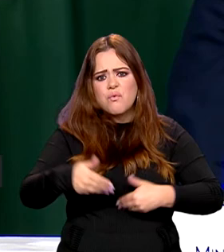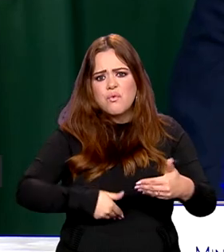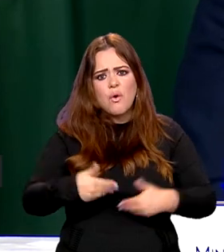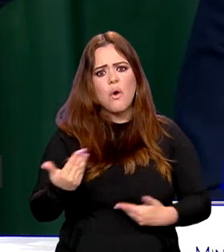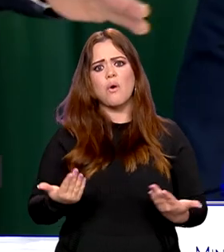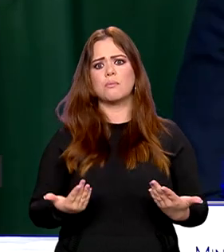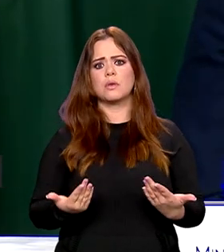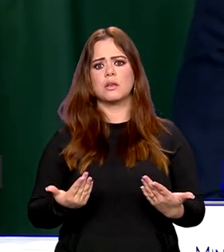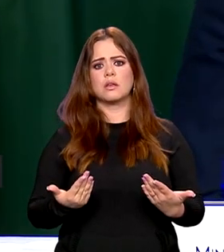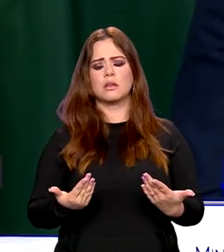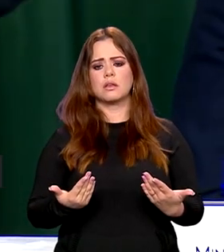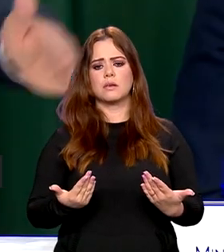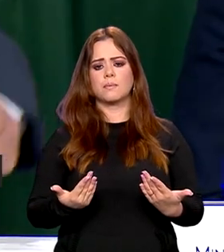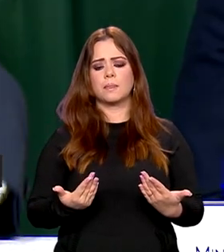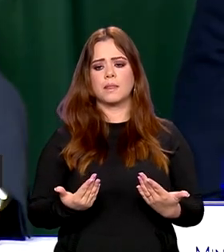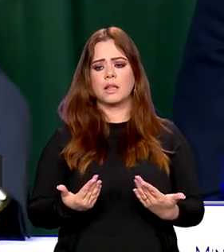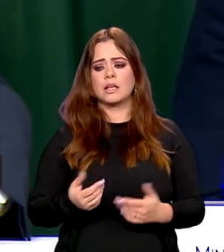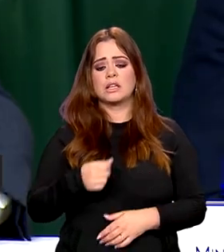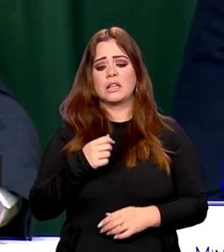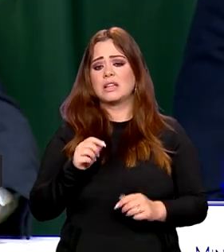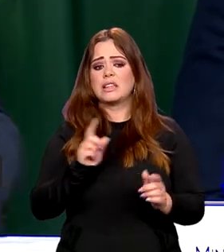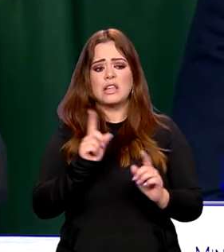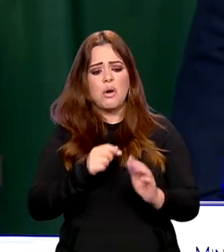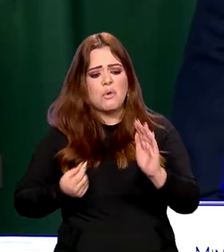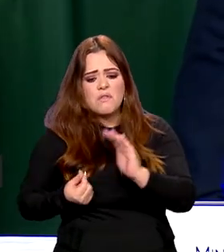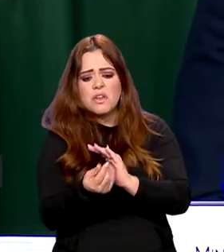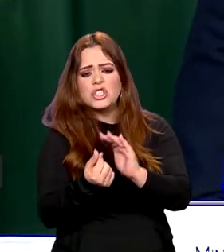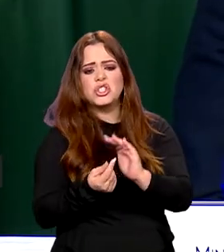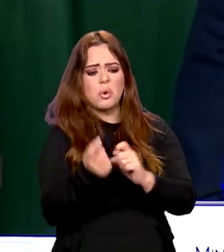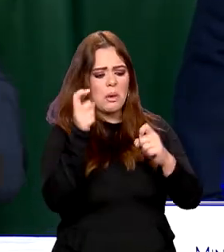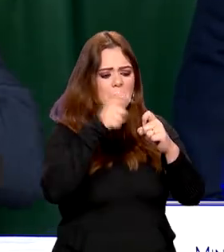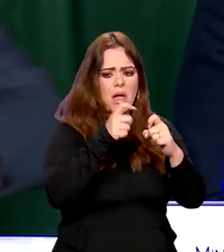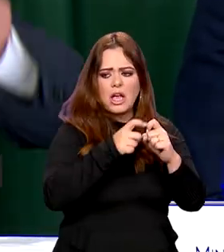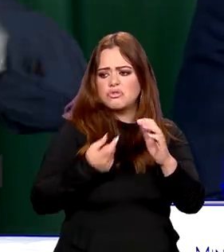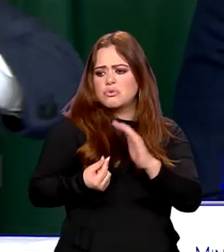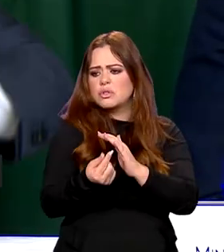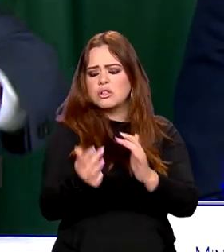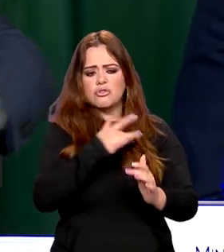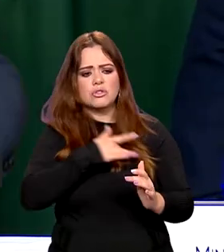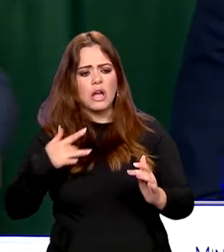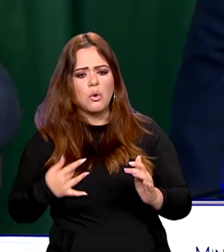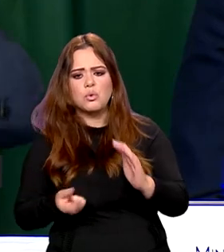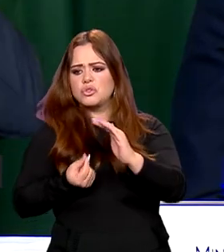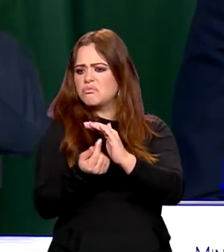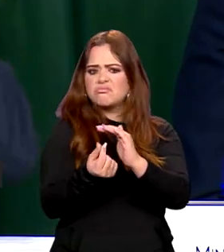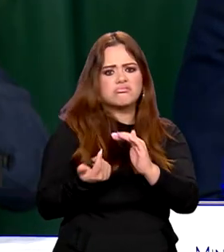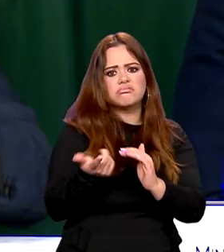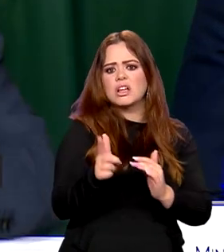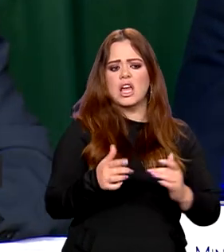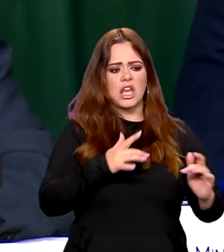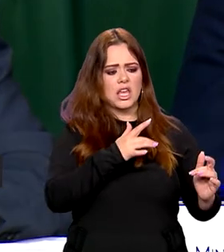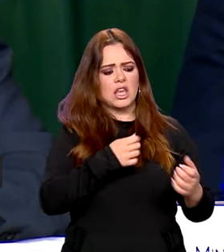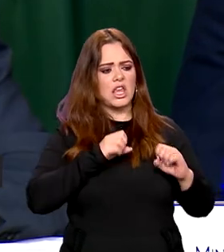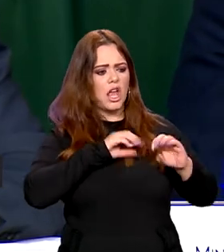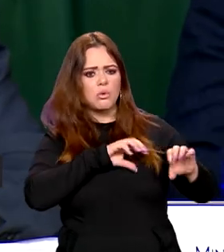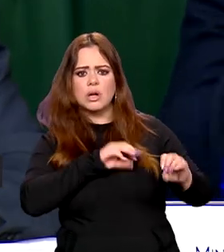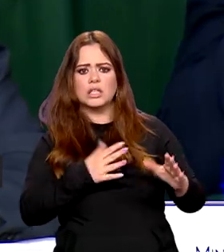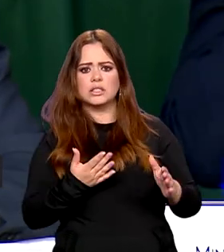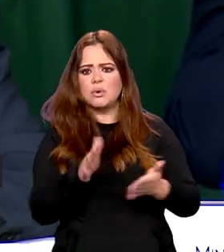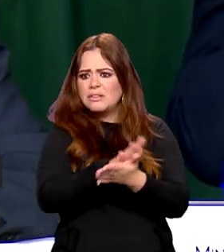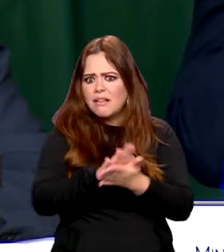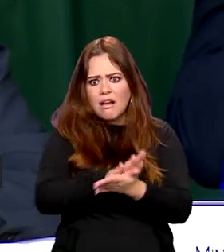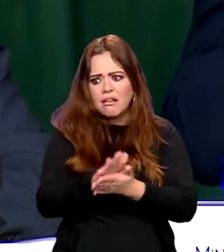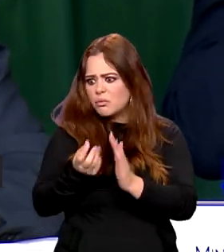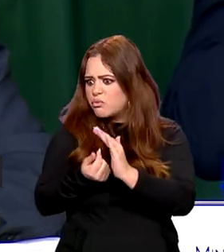7 anos sem investir nos nossos mestres, nos nossos doutores, sem investir nas bolsas de estudo que formam a inteligência brasileira?